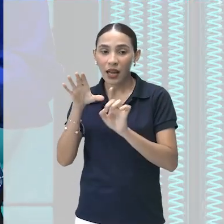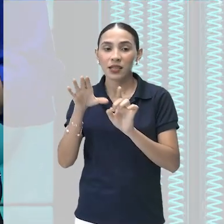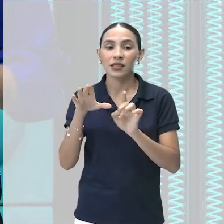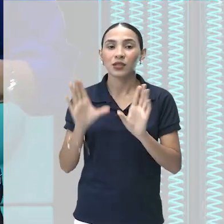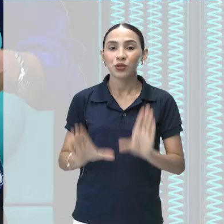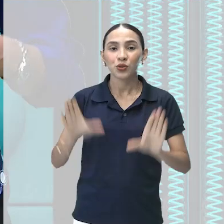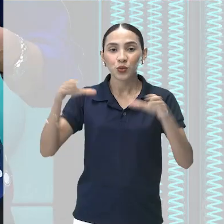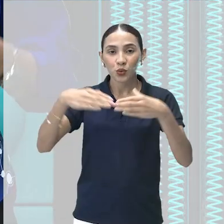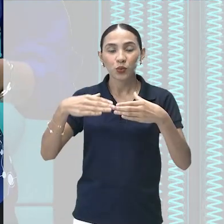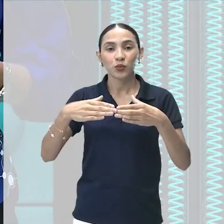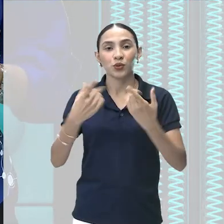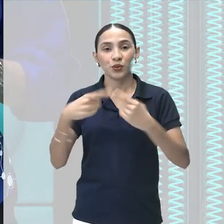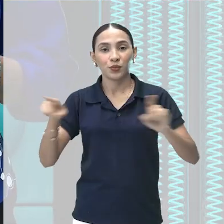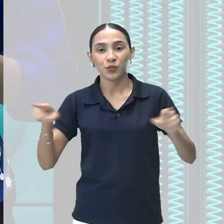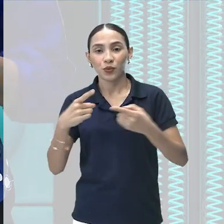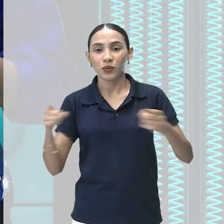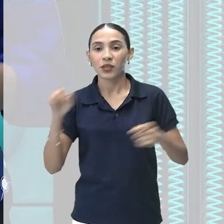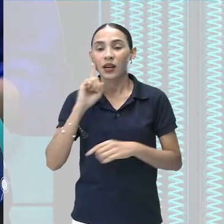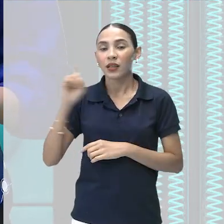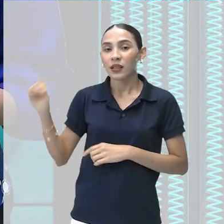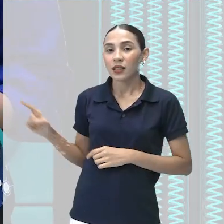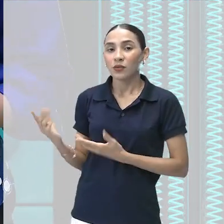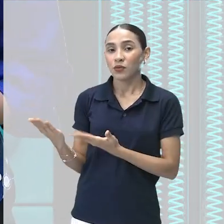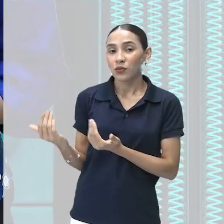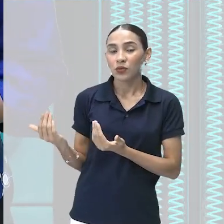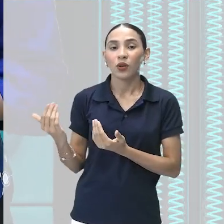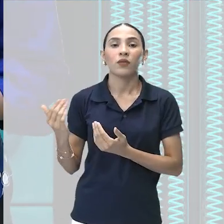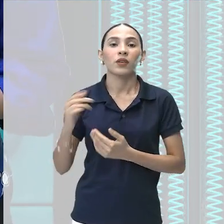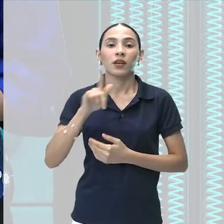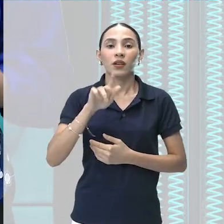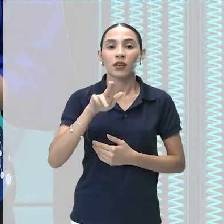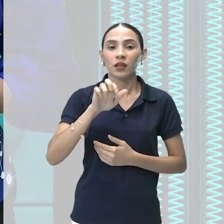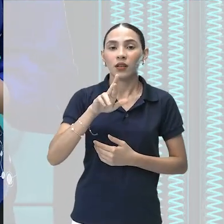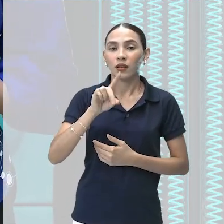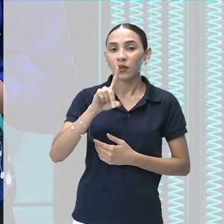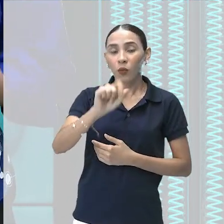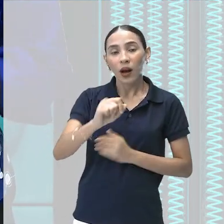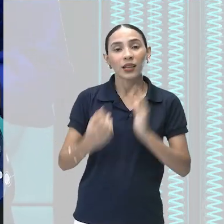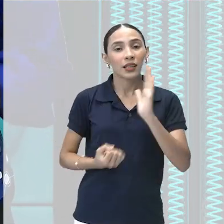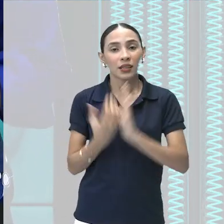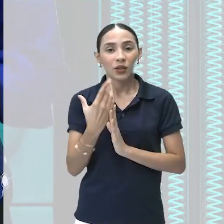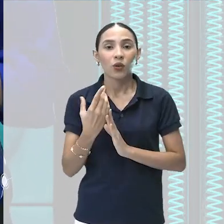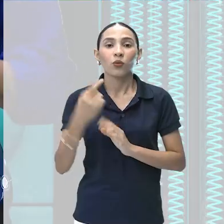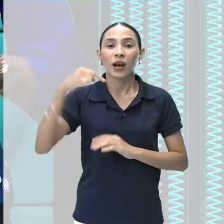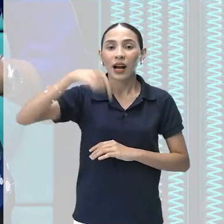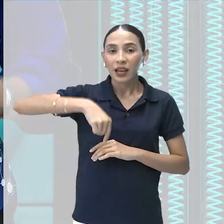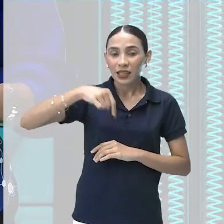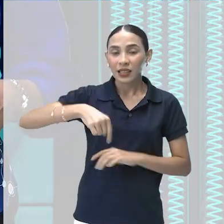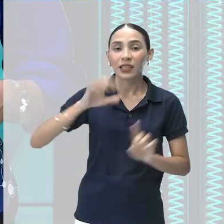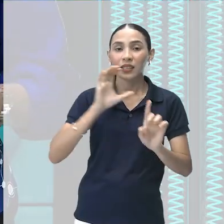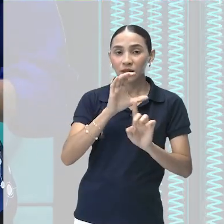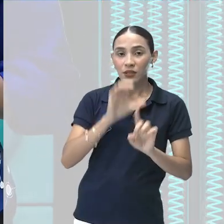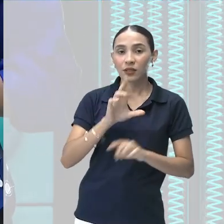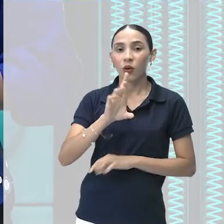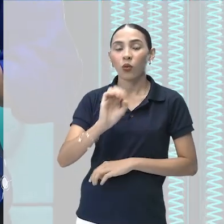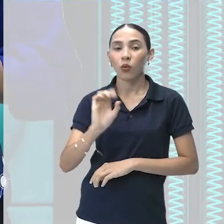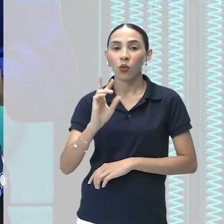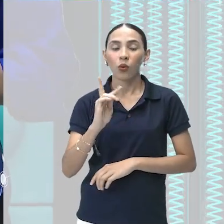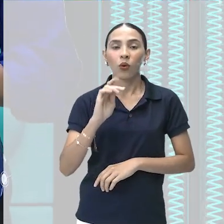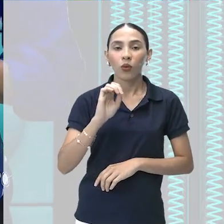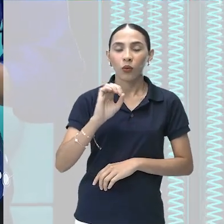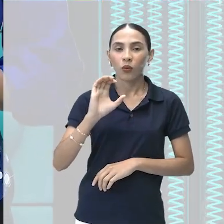aqui, certo? A Jovem Guarda introduziu o rock no Brasil. Então, vamos falar